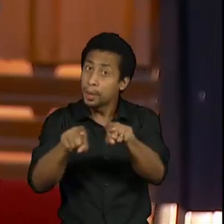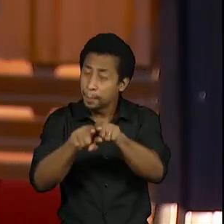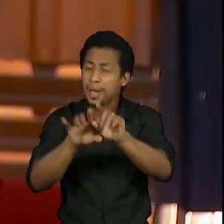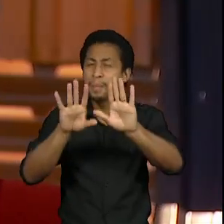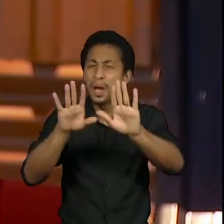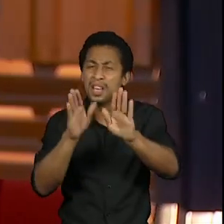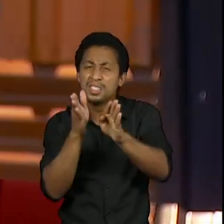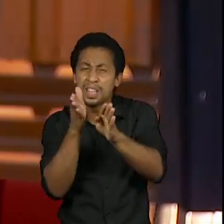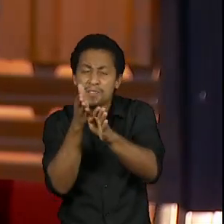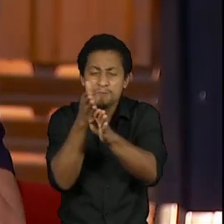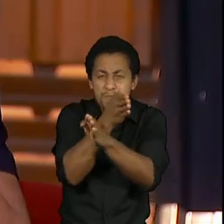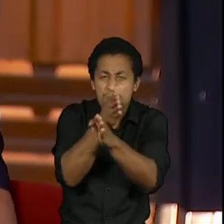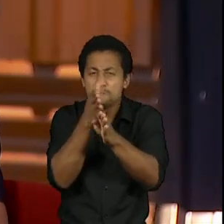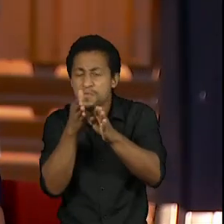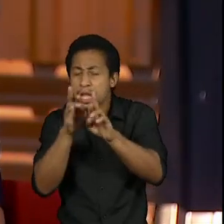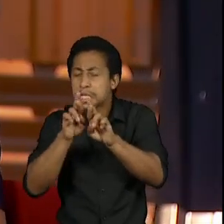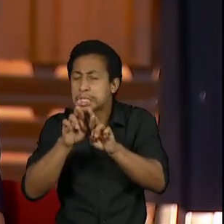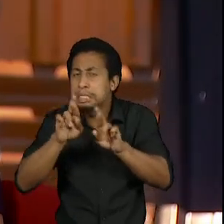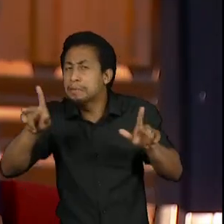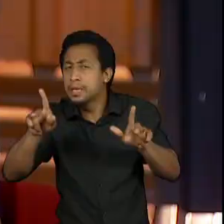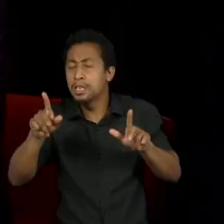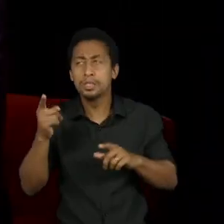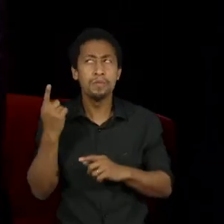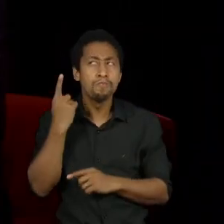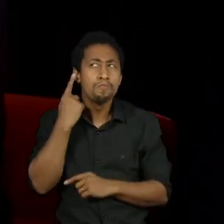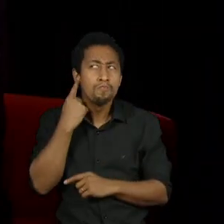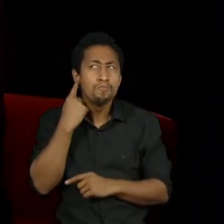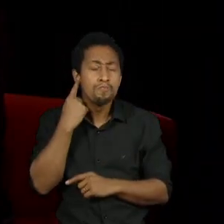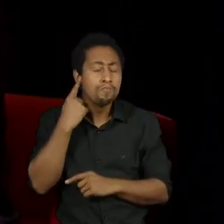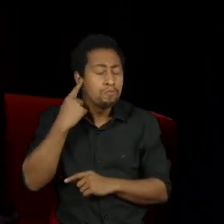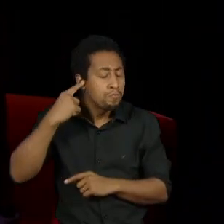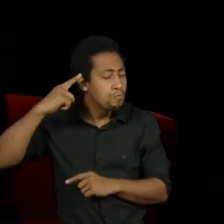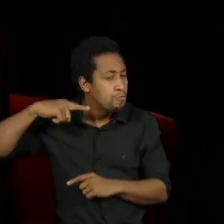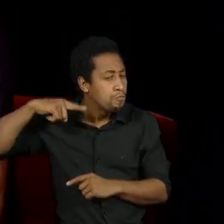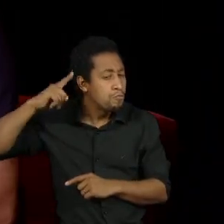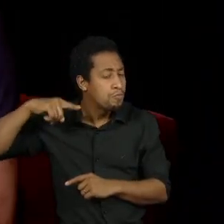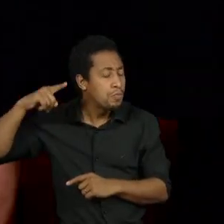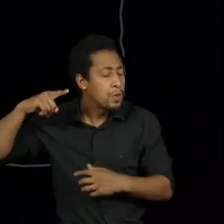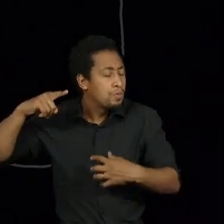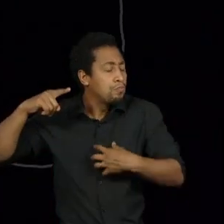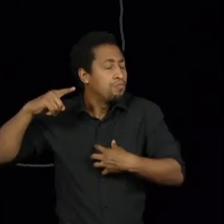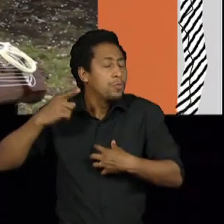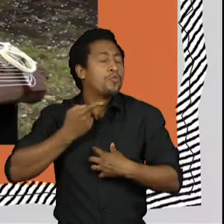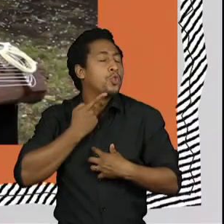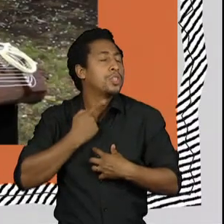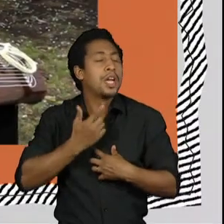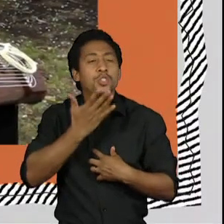tom ali que difere. Quando eu escuto, já me dá uma vontade de comer sushi.